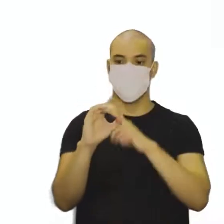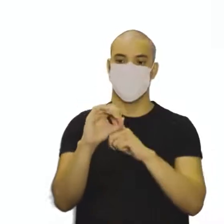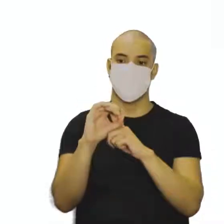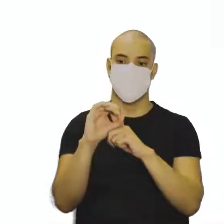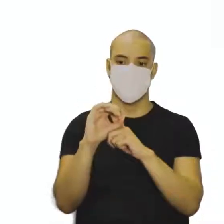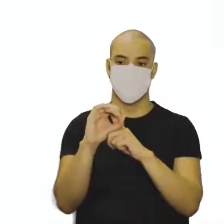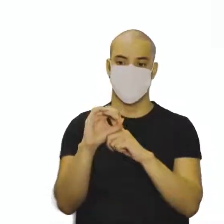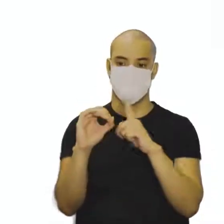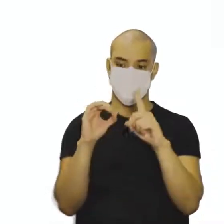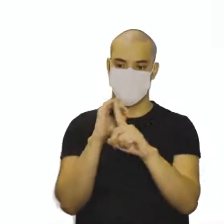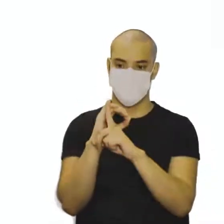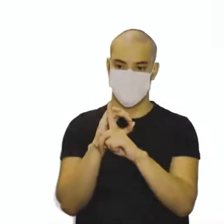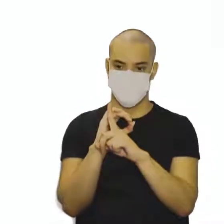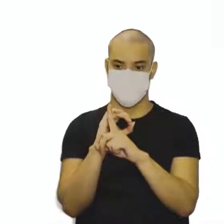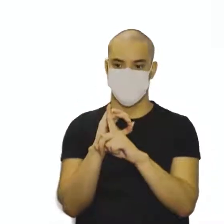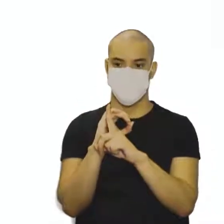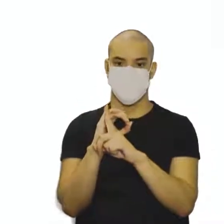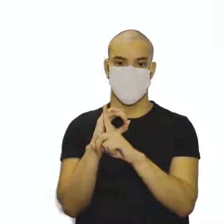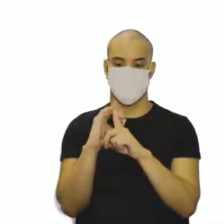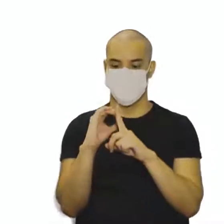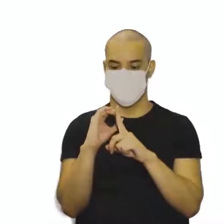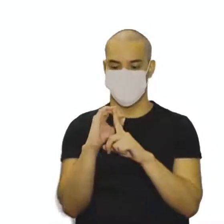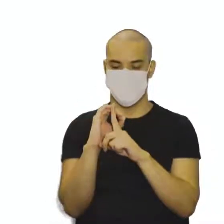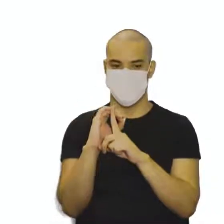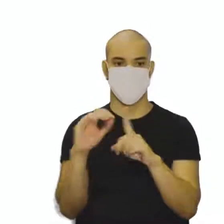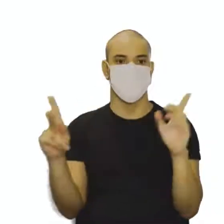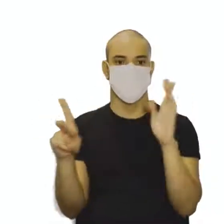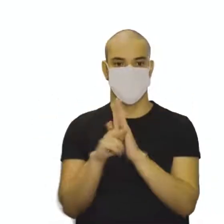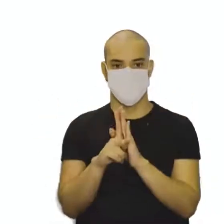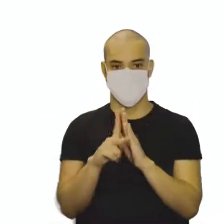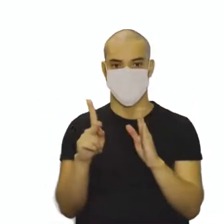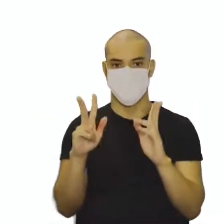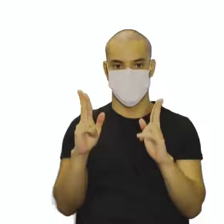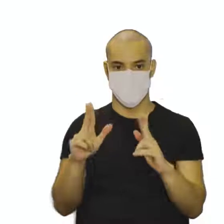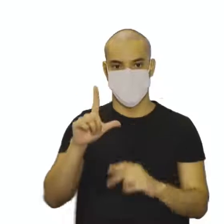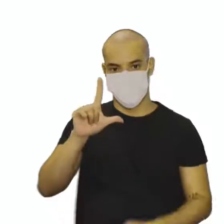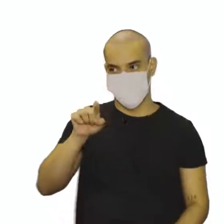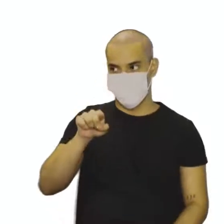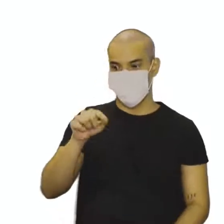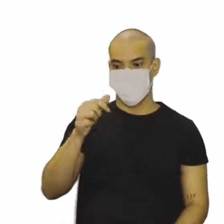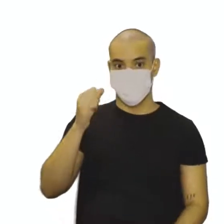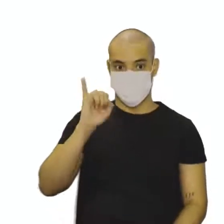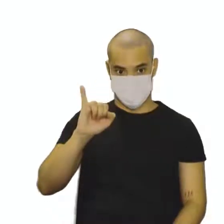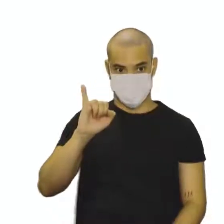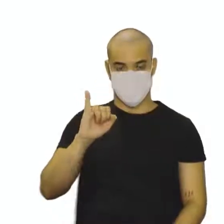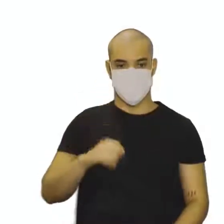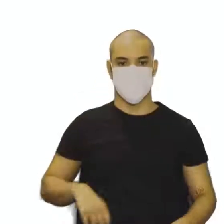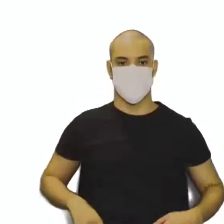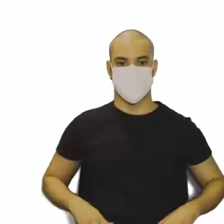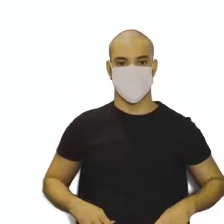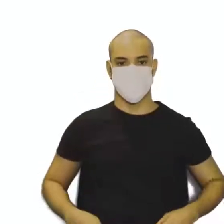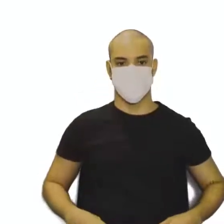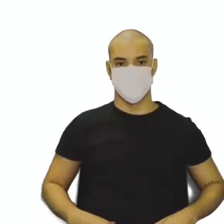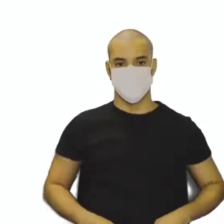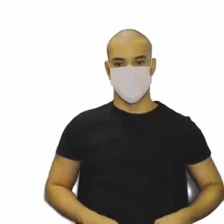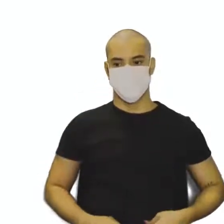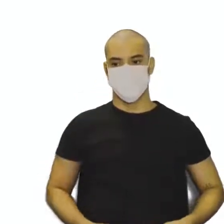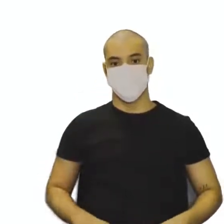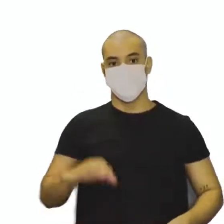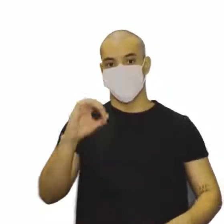da indução e também da corrente, ok? Então, esse aqui nós temos o